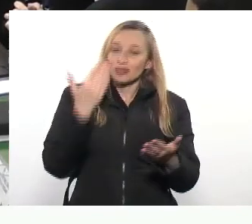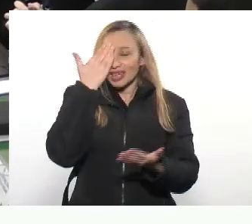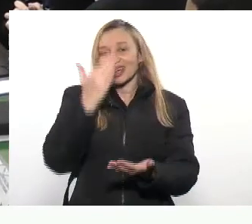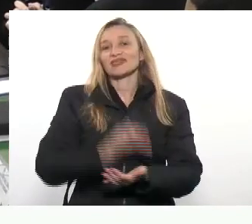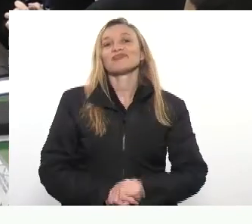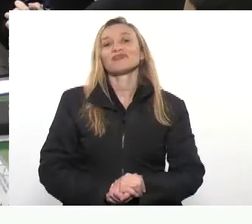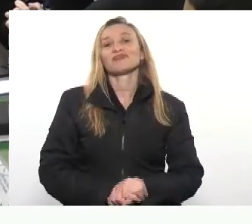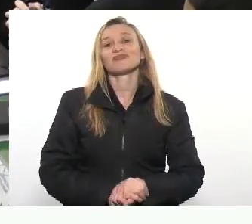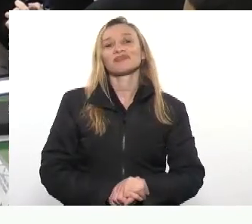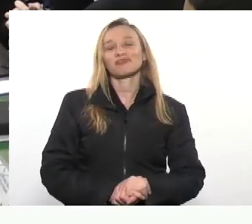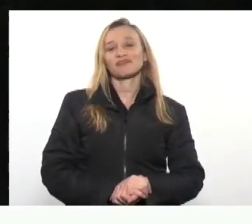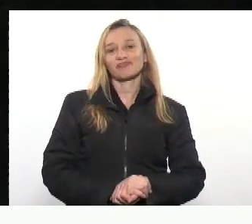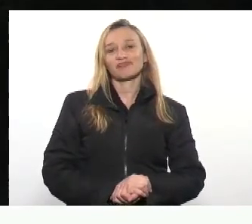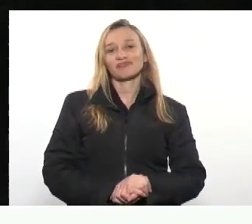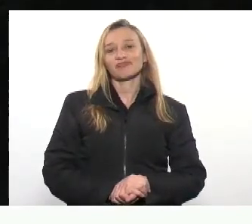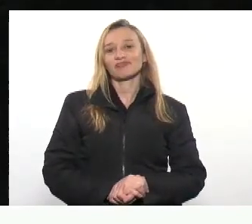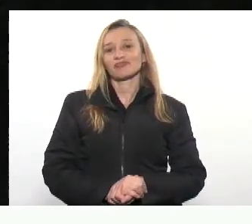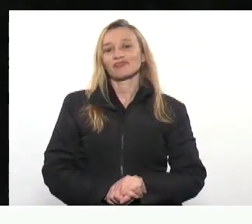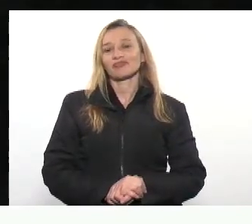Obrigado.